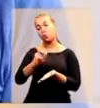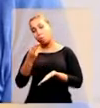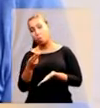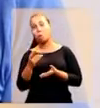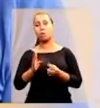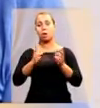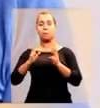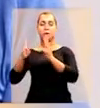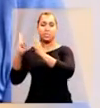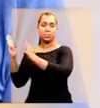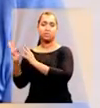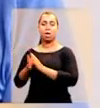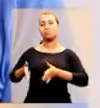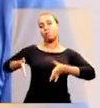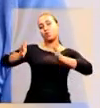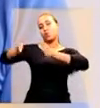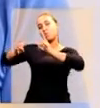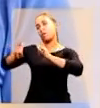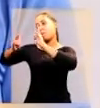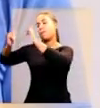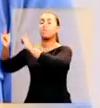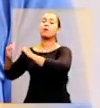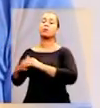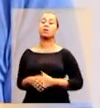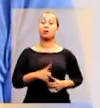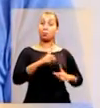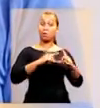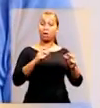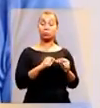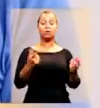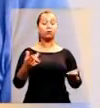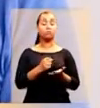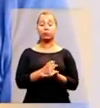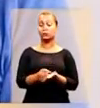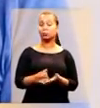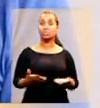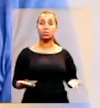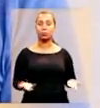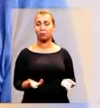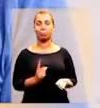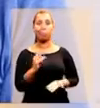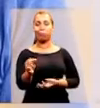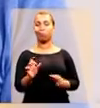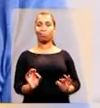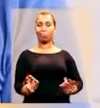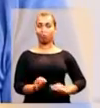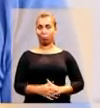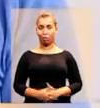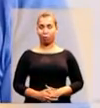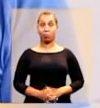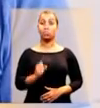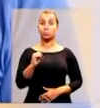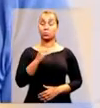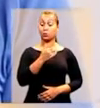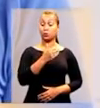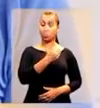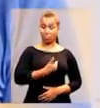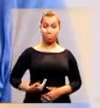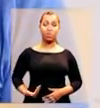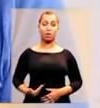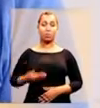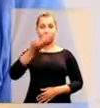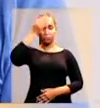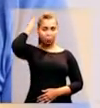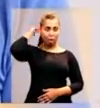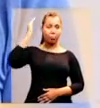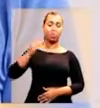secretarias de Estado, municipais e tal, isso é coisa passageira, não tem saída. Esse governo